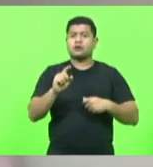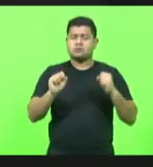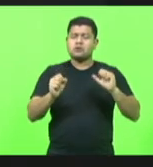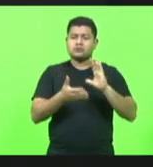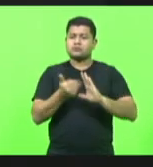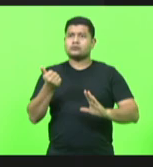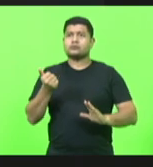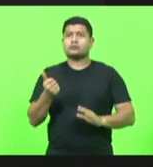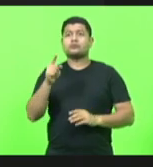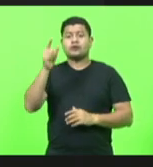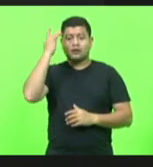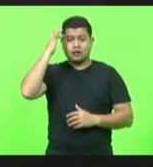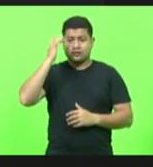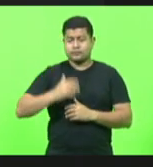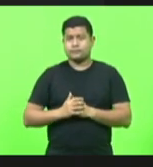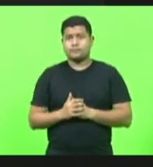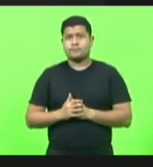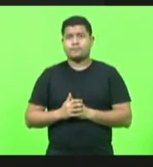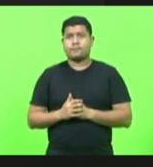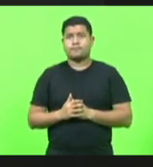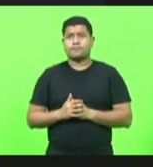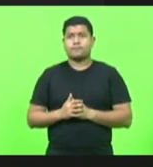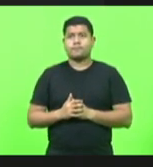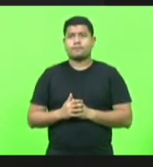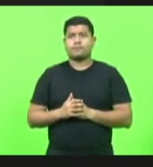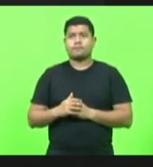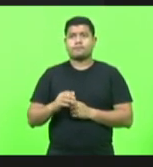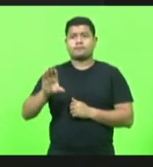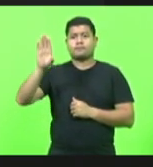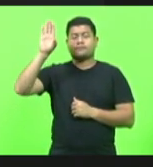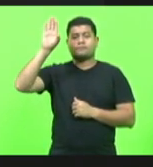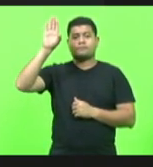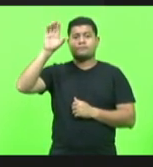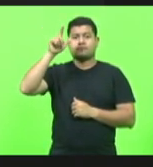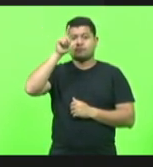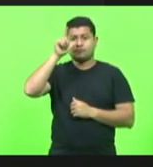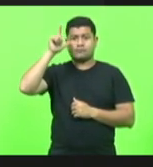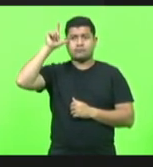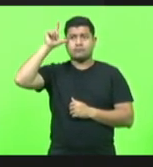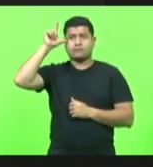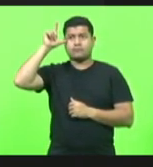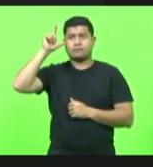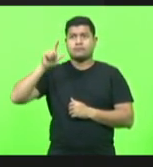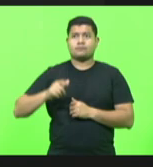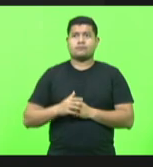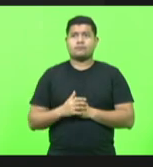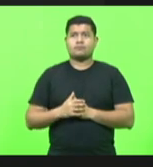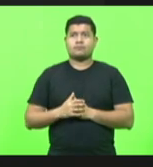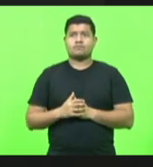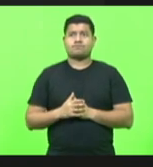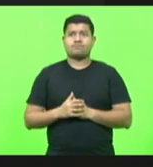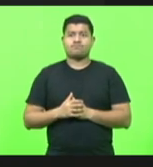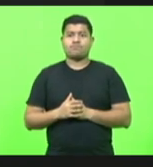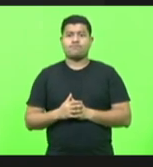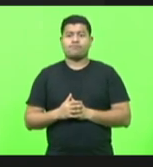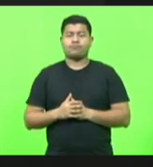Laércio. Senhor presidente, por questão de ordem, posso me manifestar?